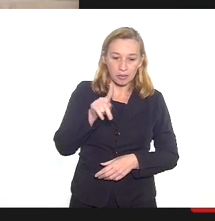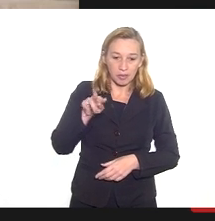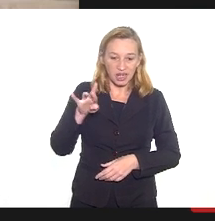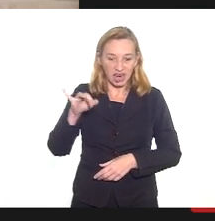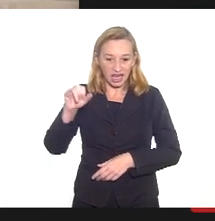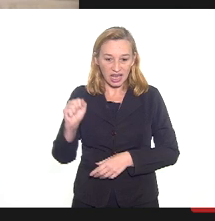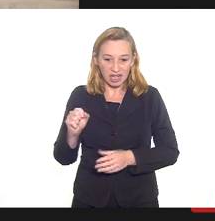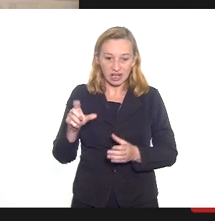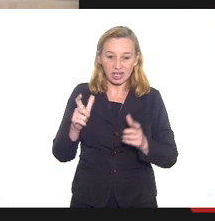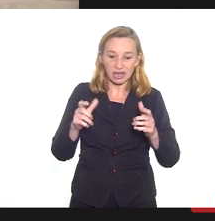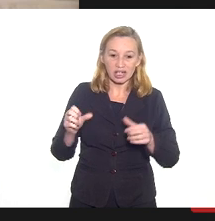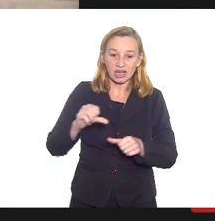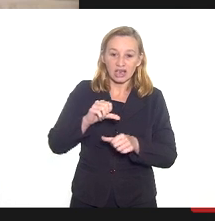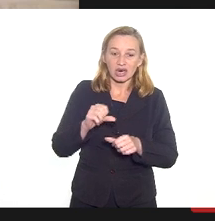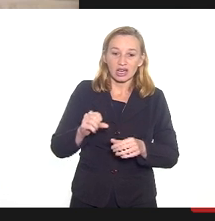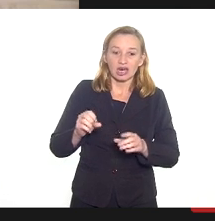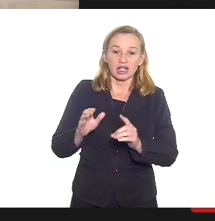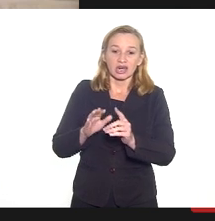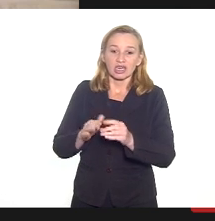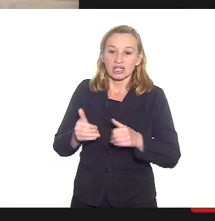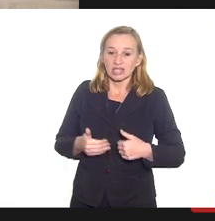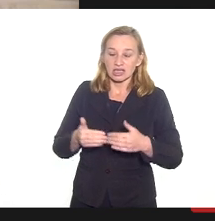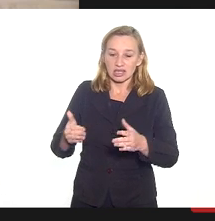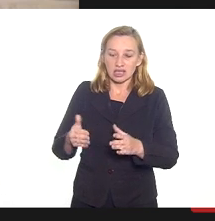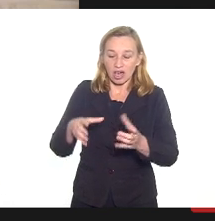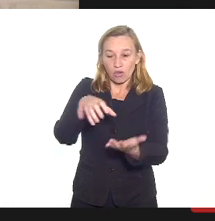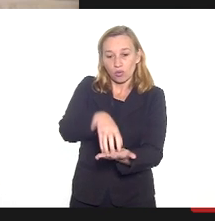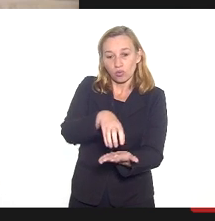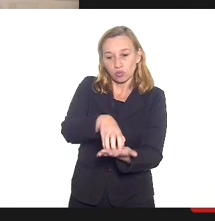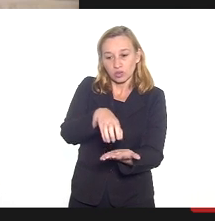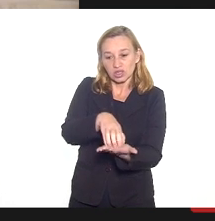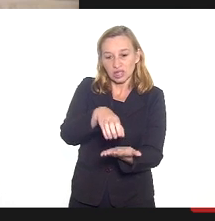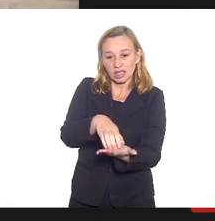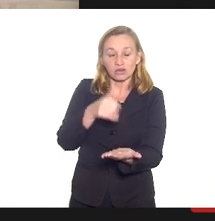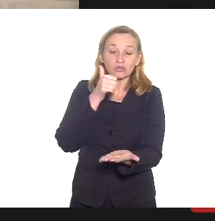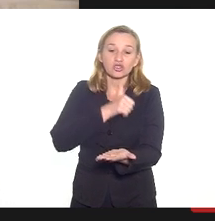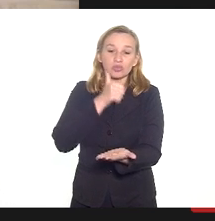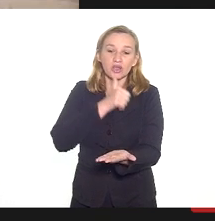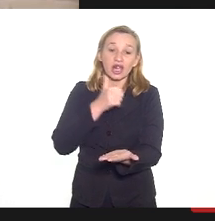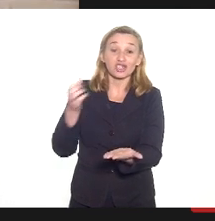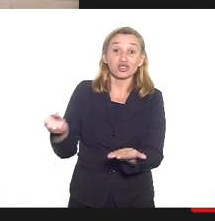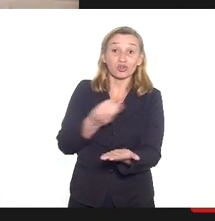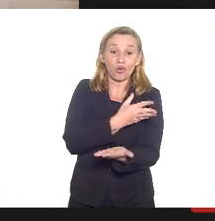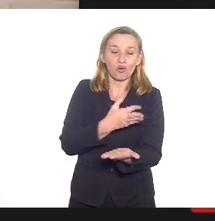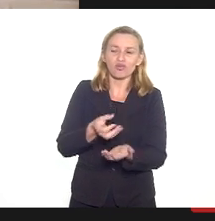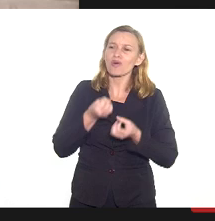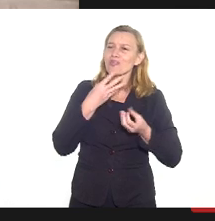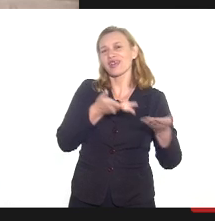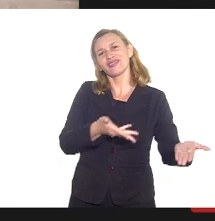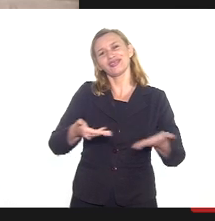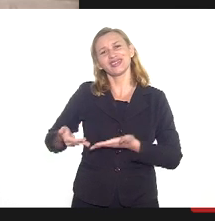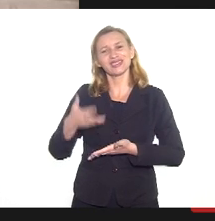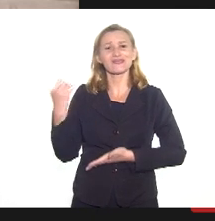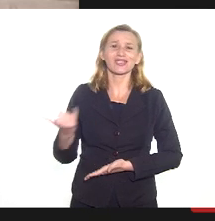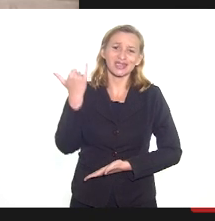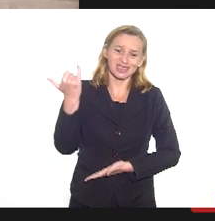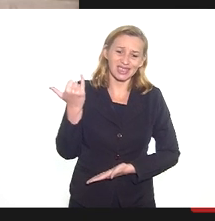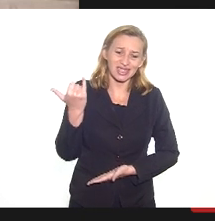de mulheres. Isso é importantíssimo, a gente ter esses avanços. Seja muito bem-vinda,